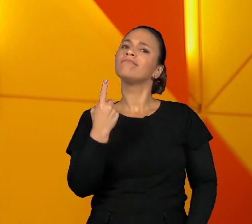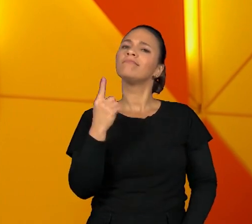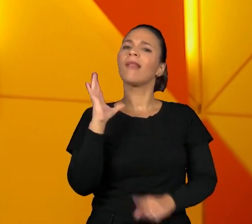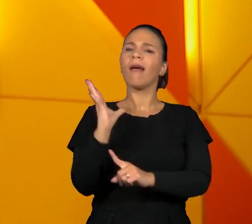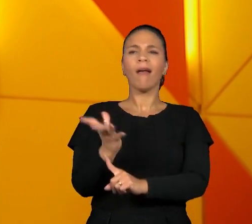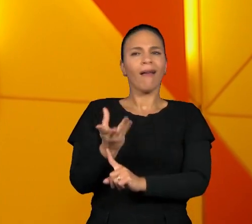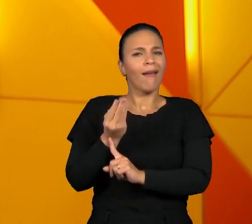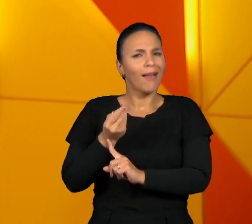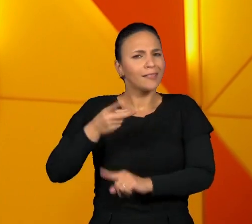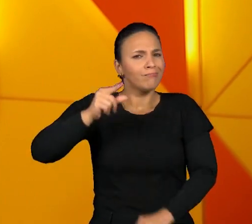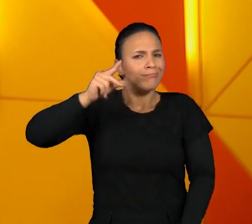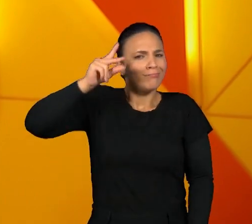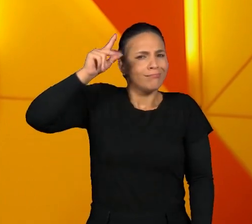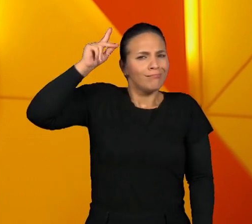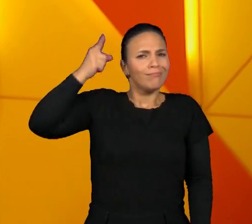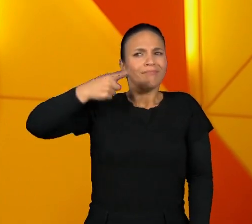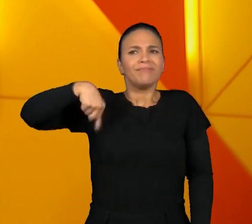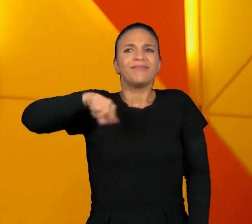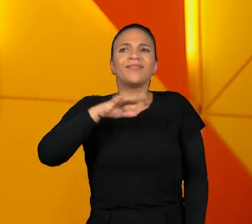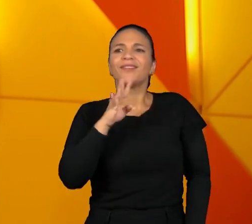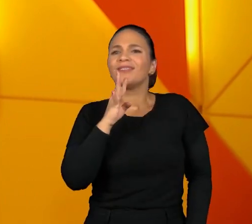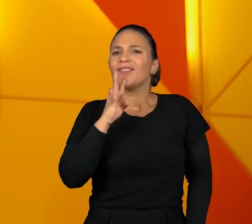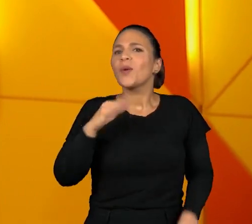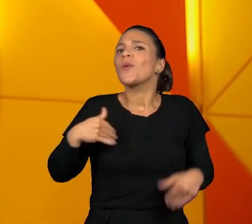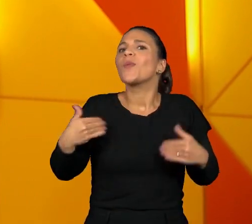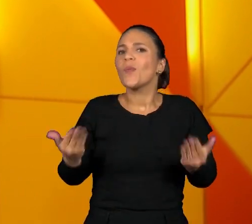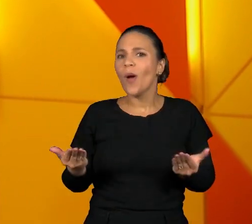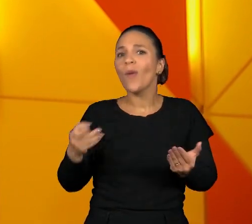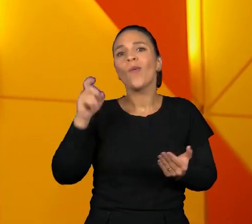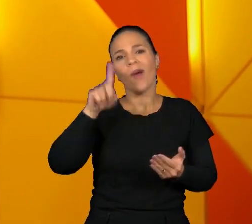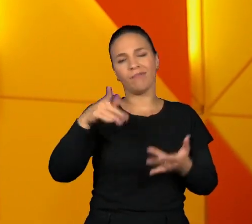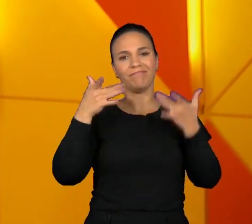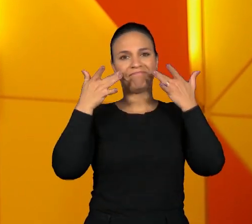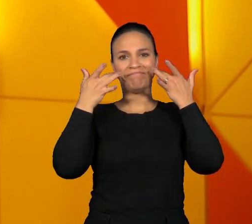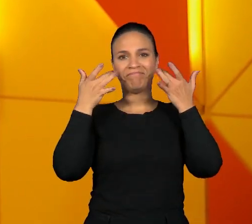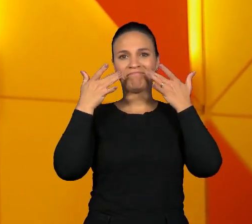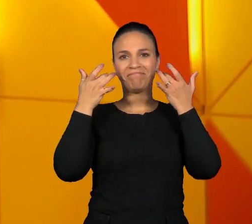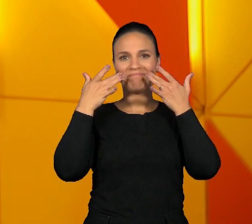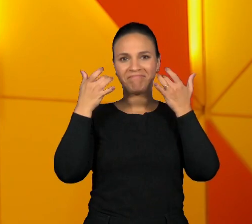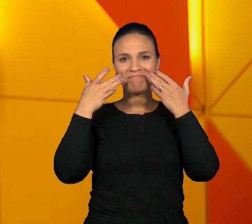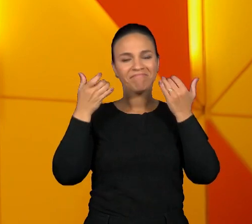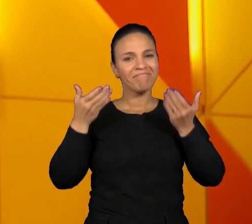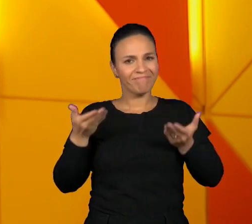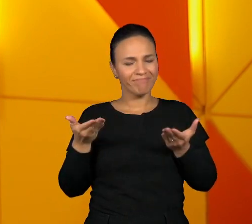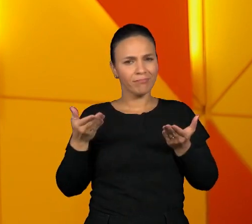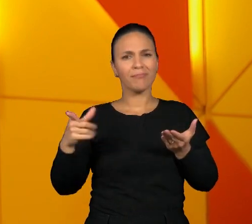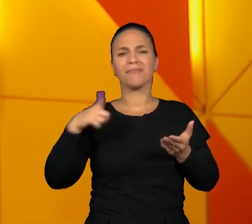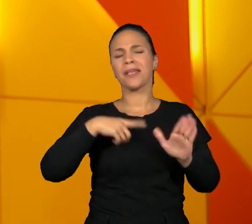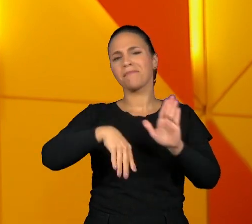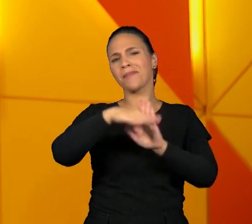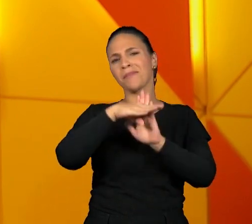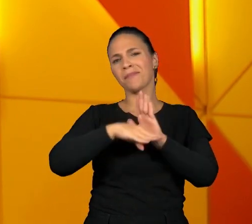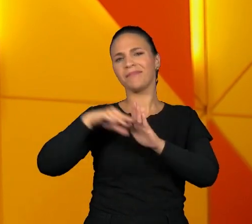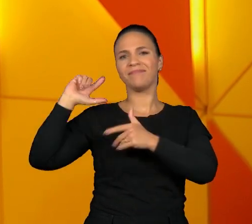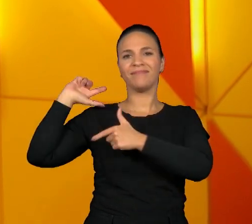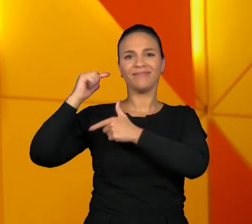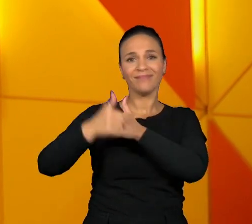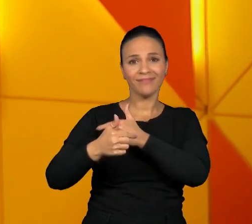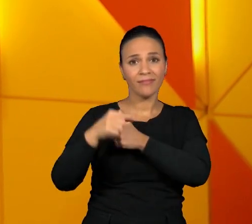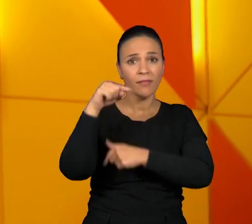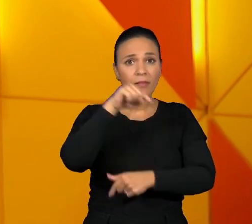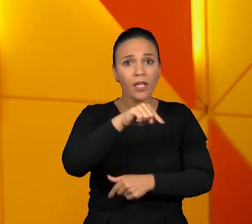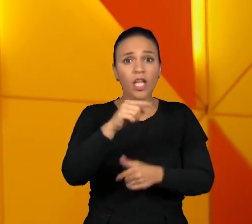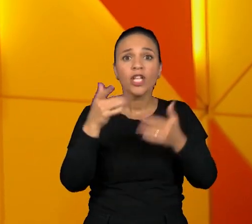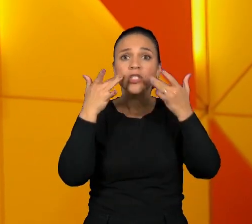artísticas mais antigas que nós conhecemos, as artes cênicas. Em uma das listas mais clássicas, teatro não